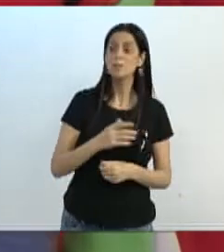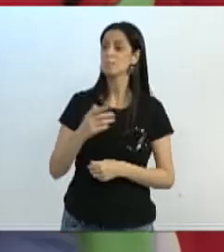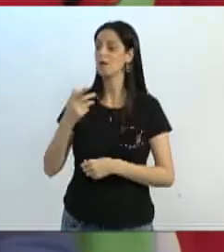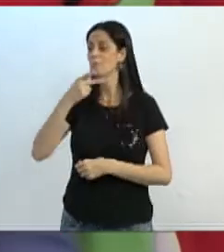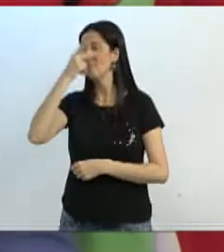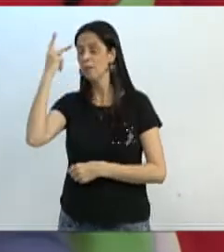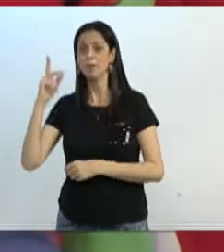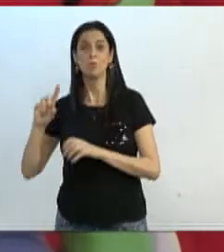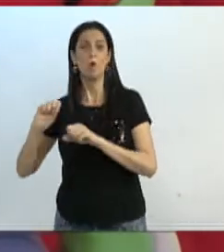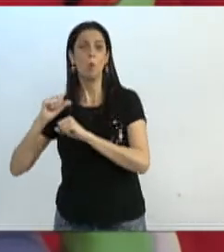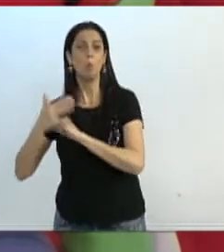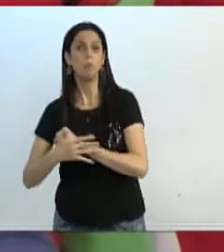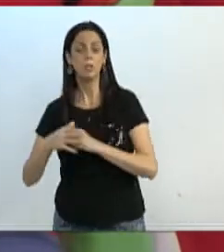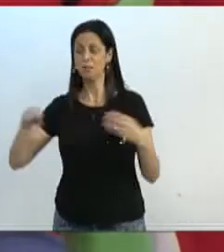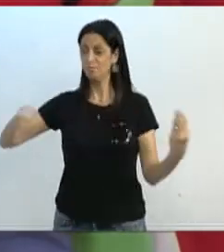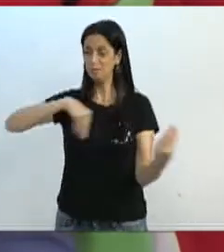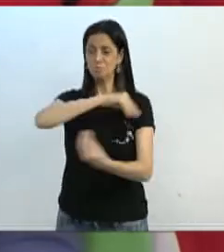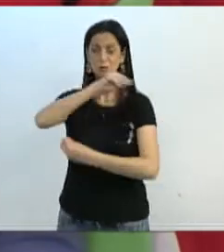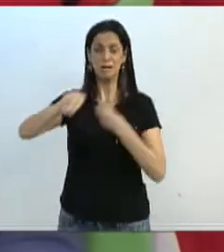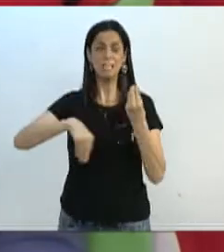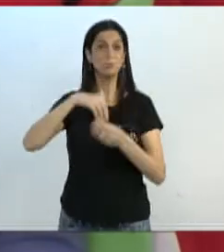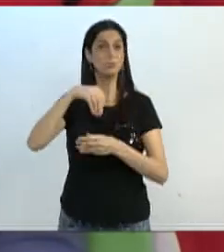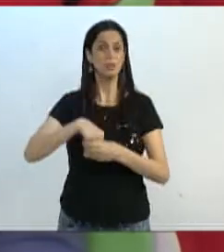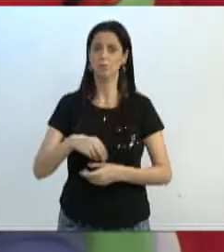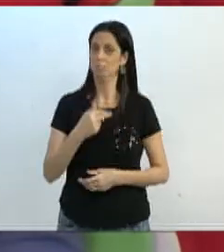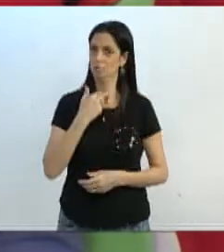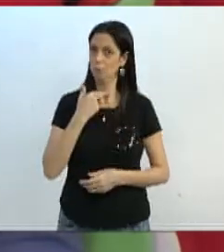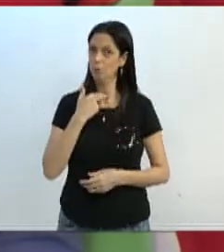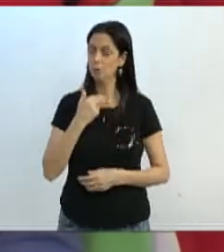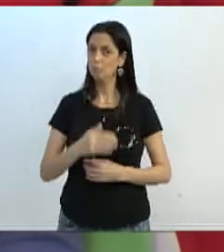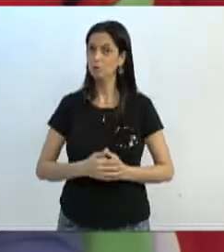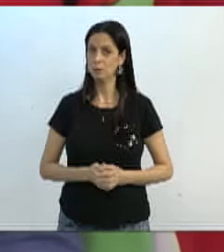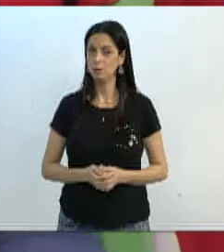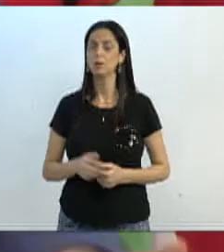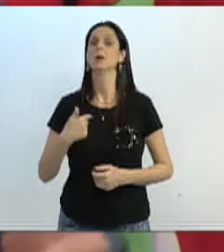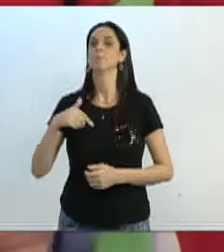uma parte, vereador. Sendo assim também, entendo